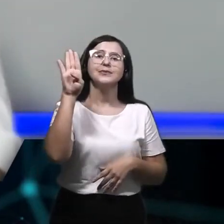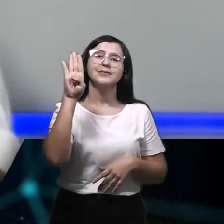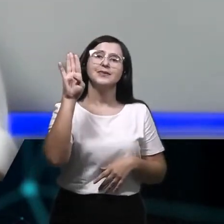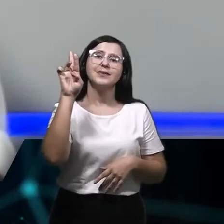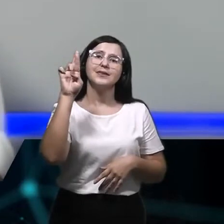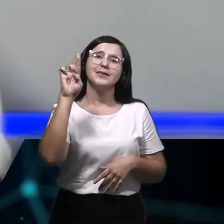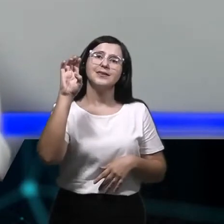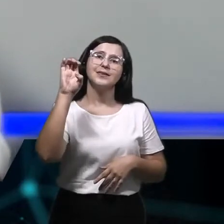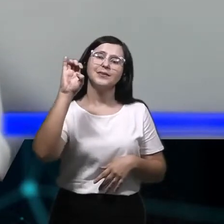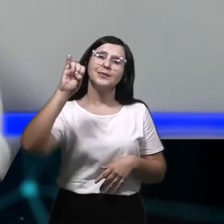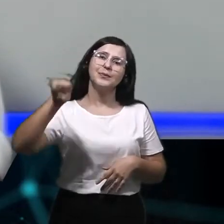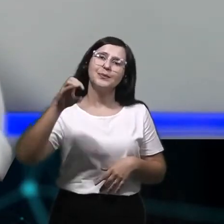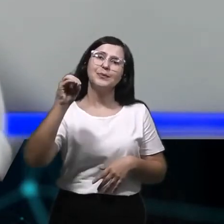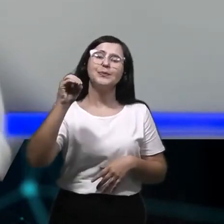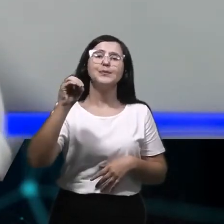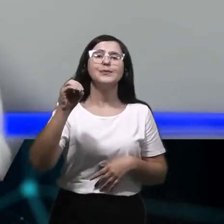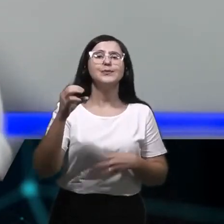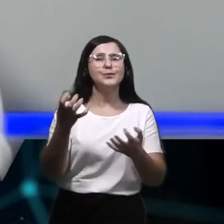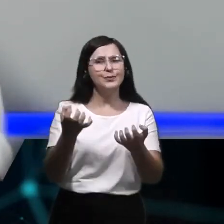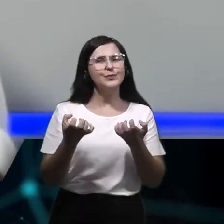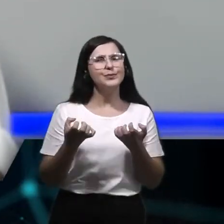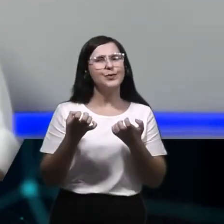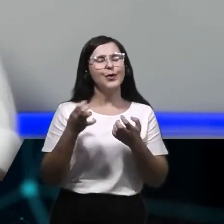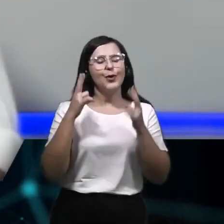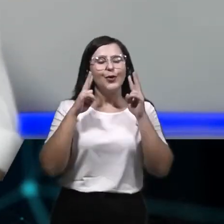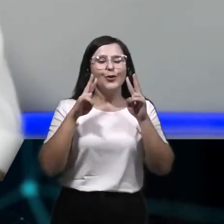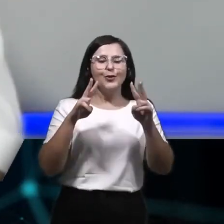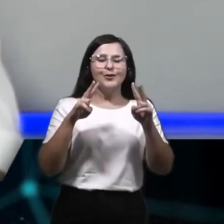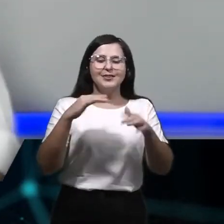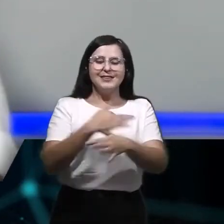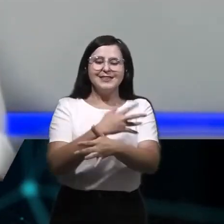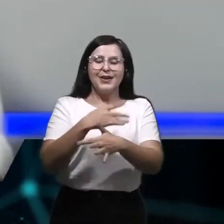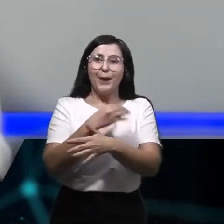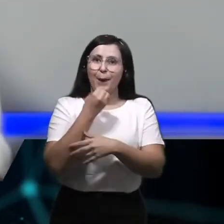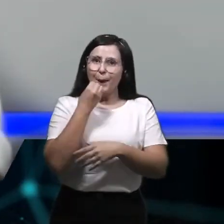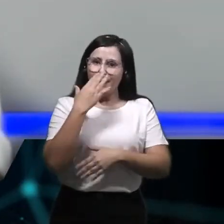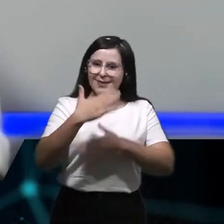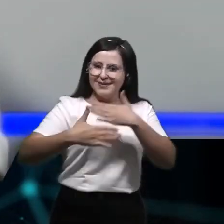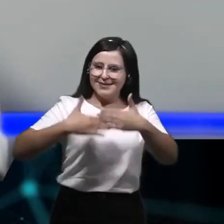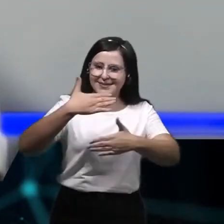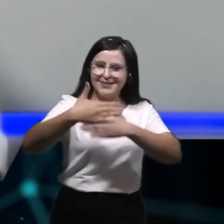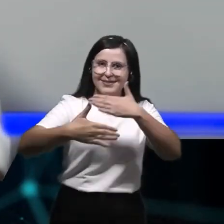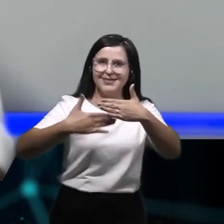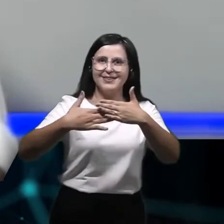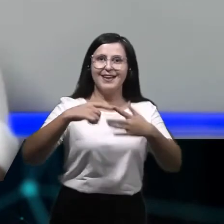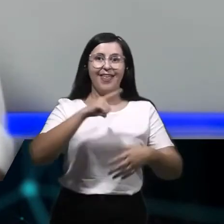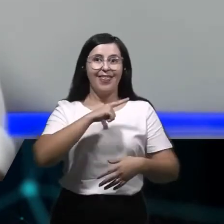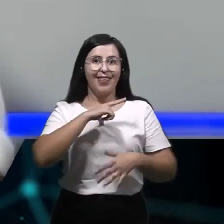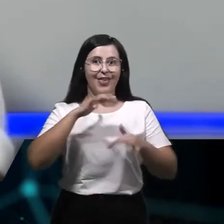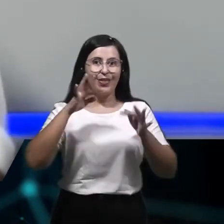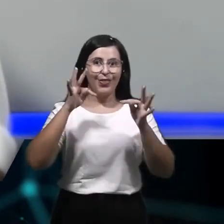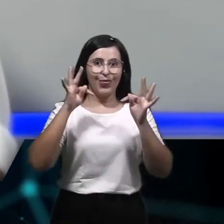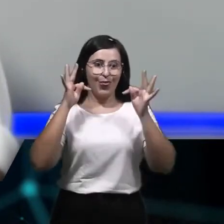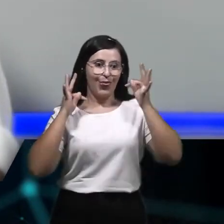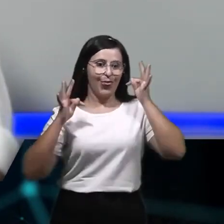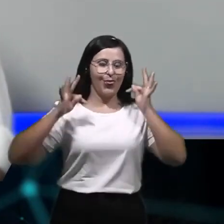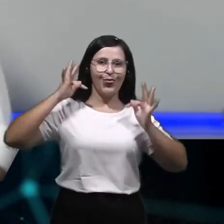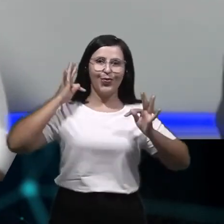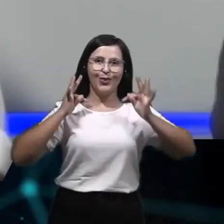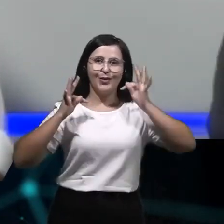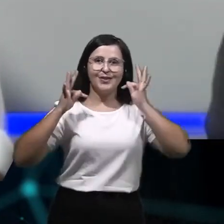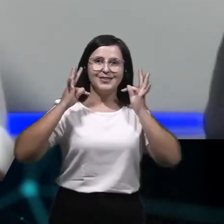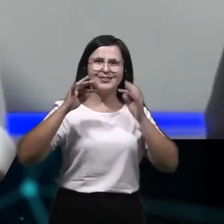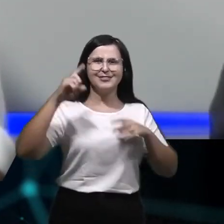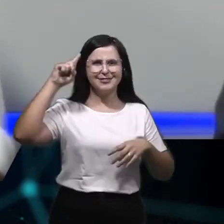uma preocupação com o futuro de Brejo da Madeus. Eu quero ver um Brejo desenvolvido, como eu sempre falo. Um Brejo com turismo todo dia. Então, por